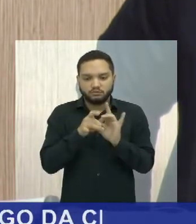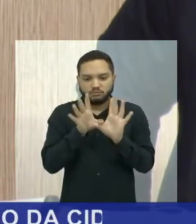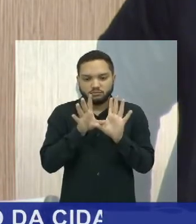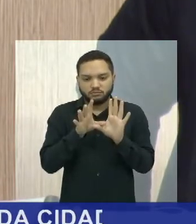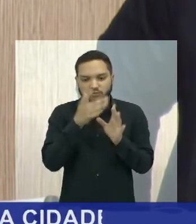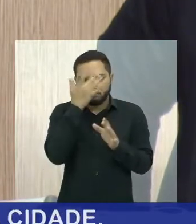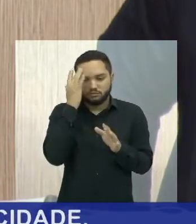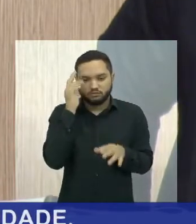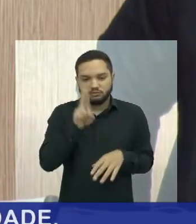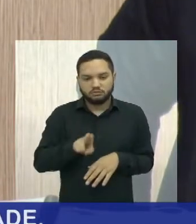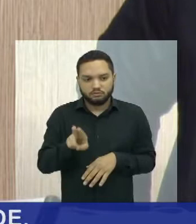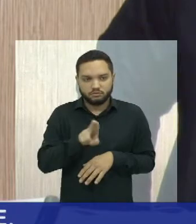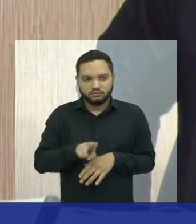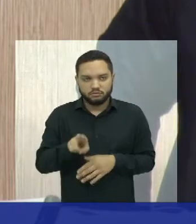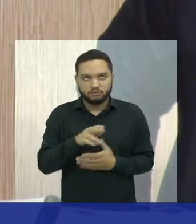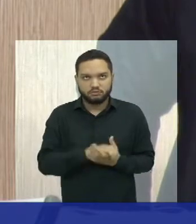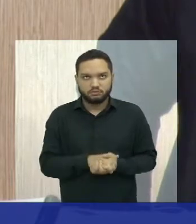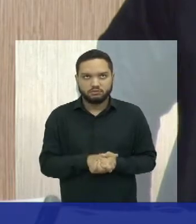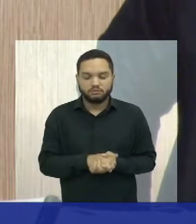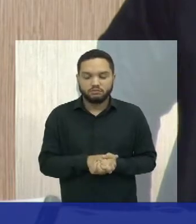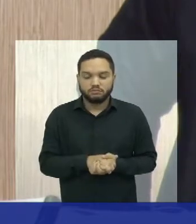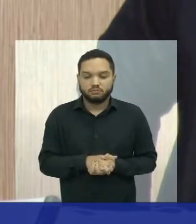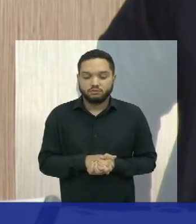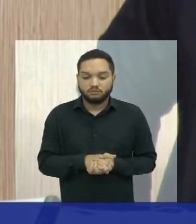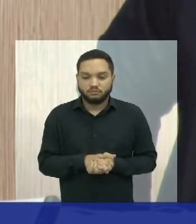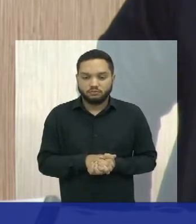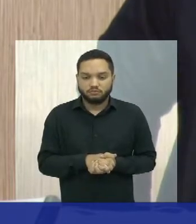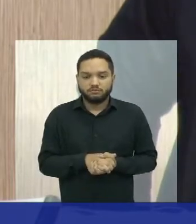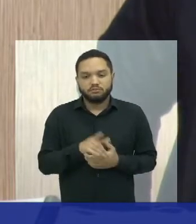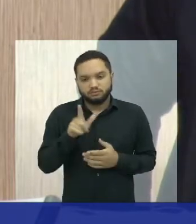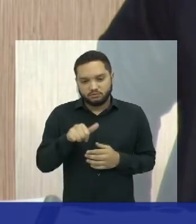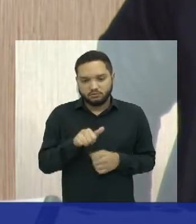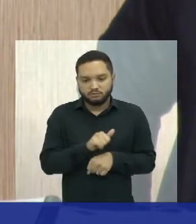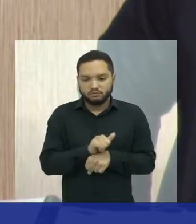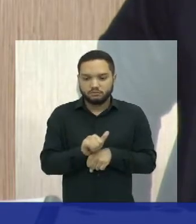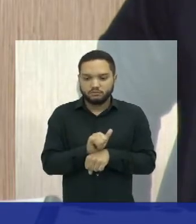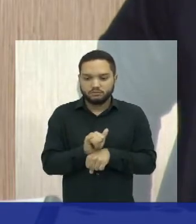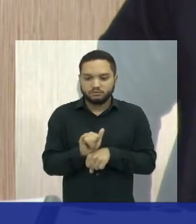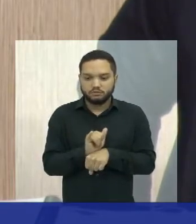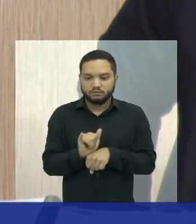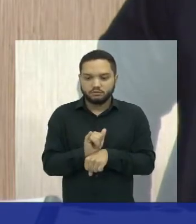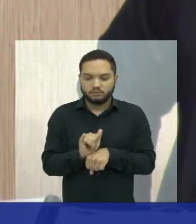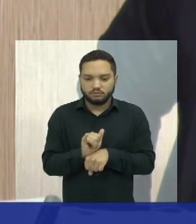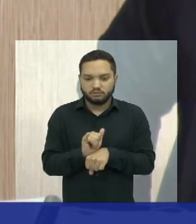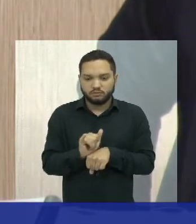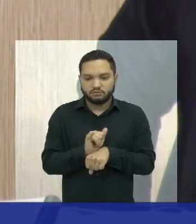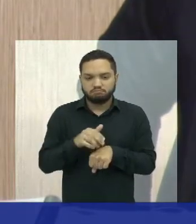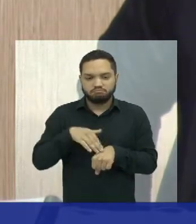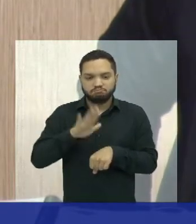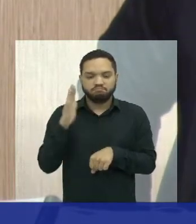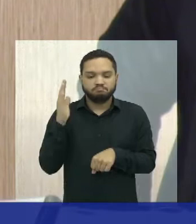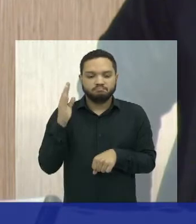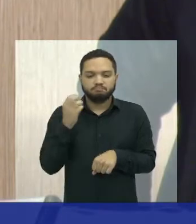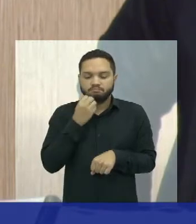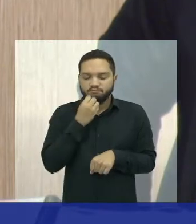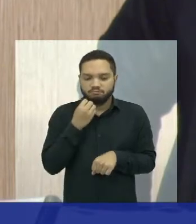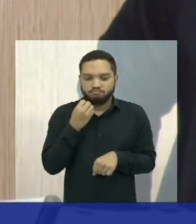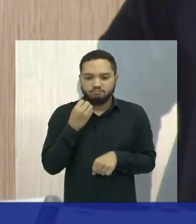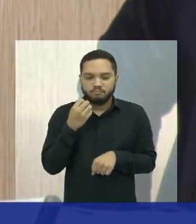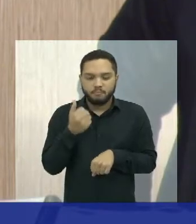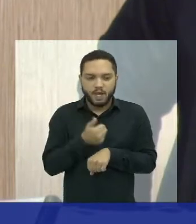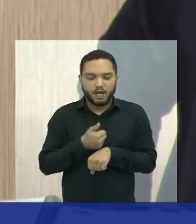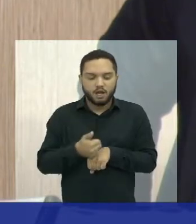à população. Então, esse é o mecanismo mais interessante para que